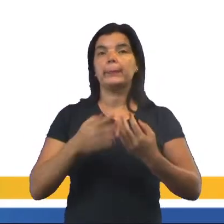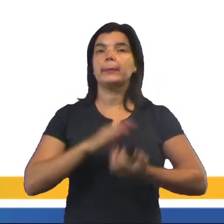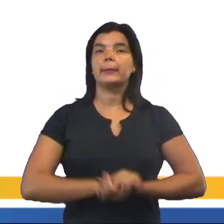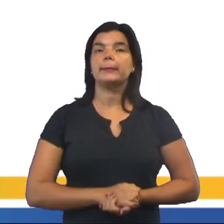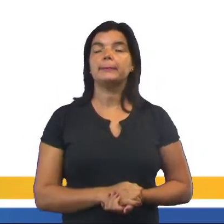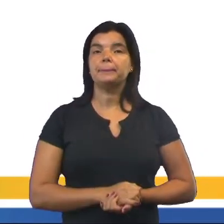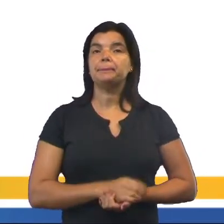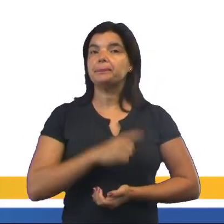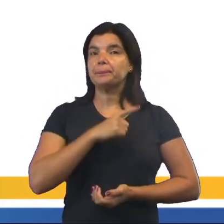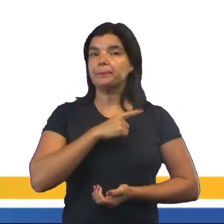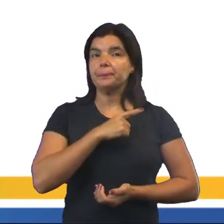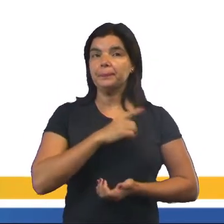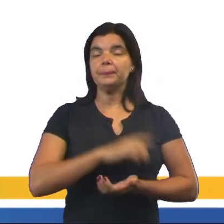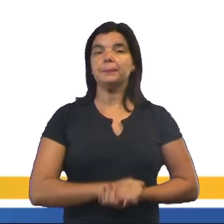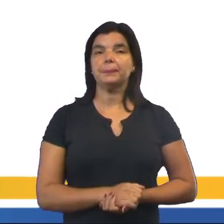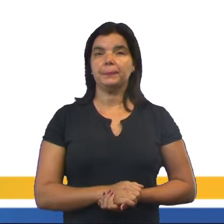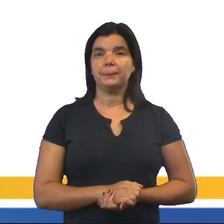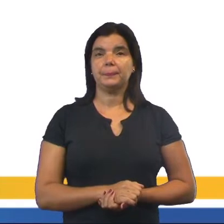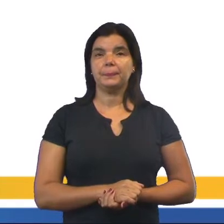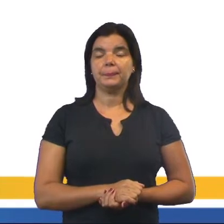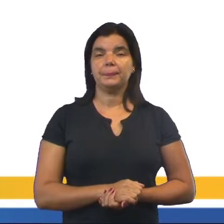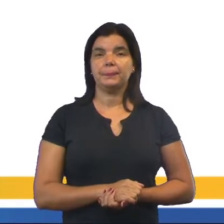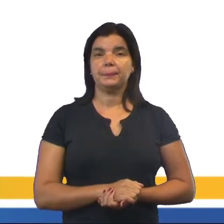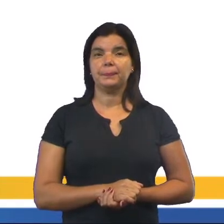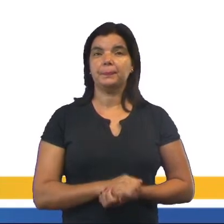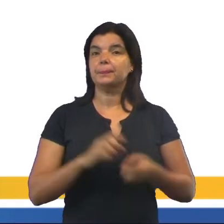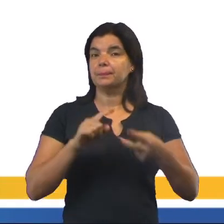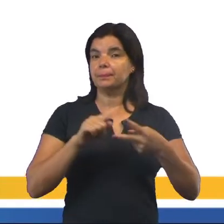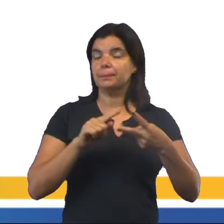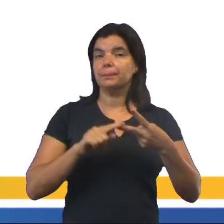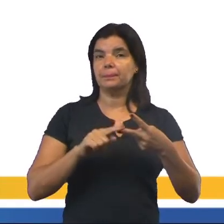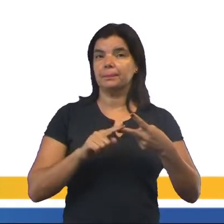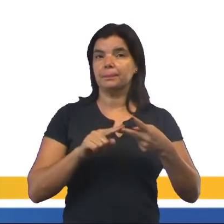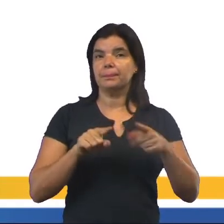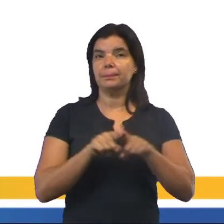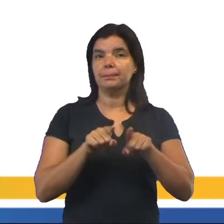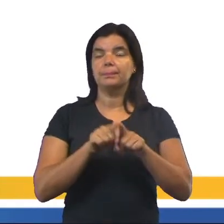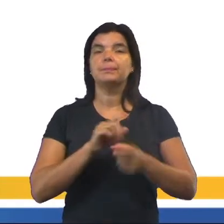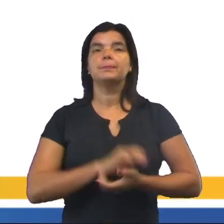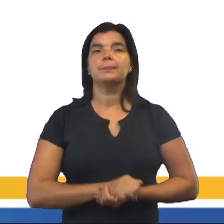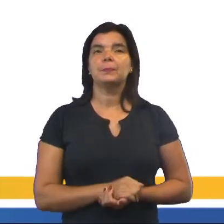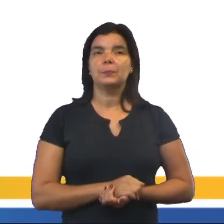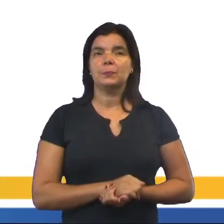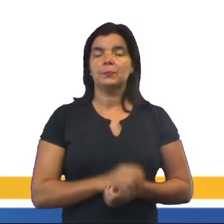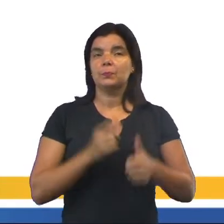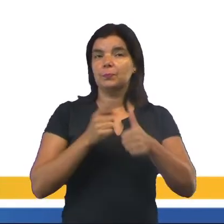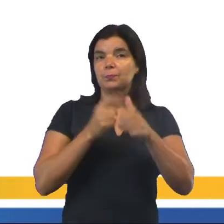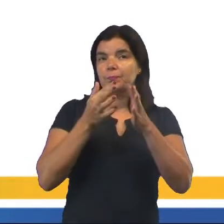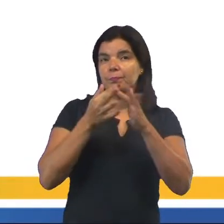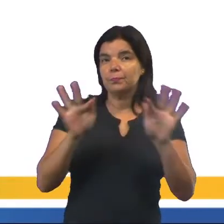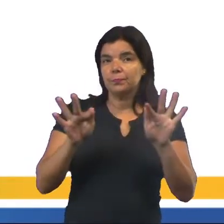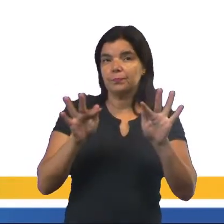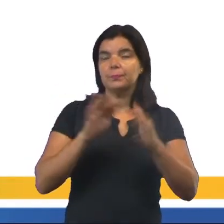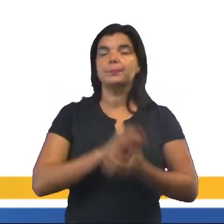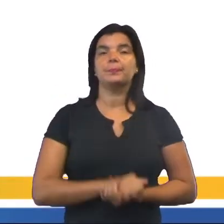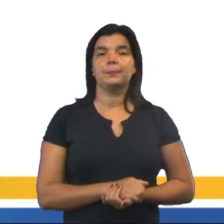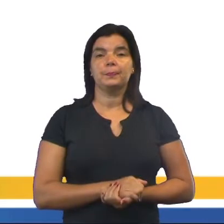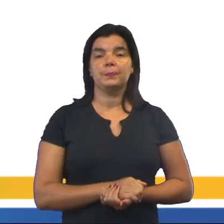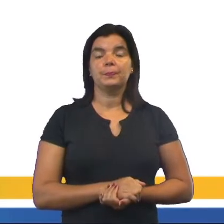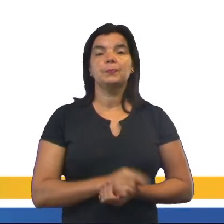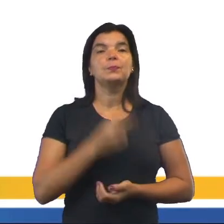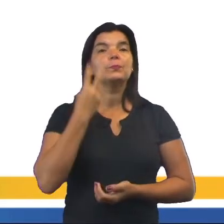sugere. E aí nós temos duas principais palavras-chave, que é ago, na primeira frase,